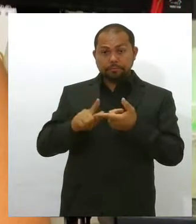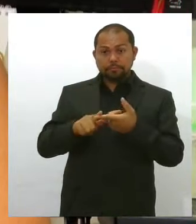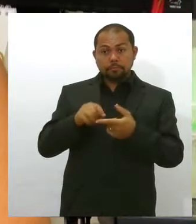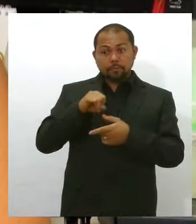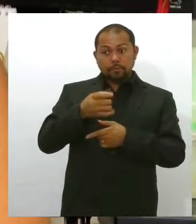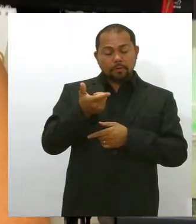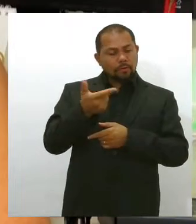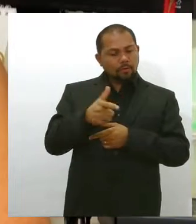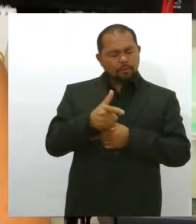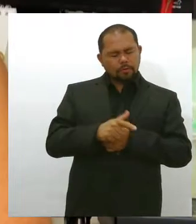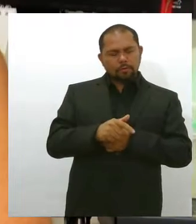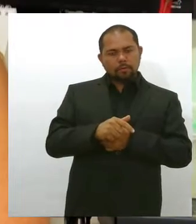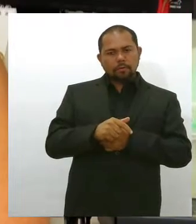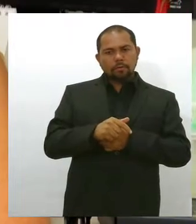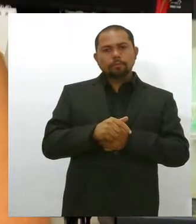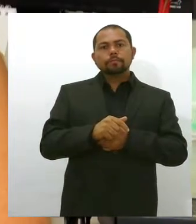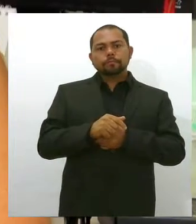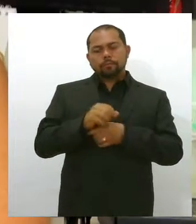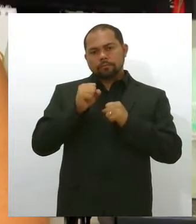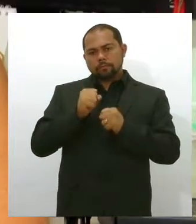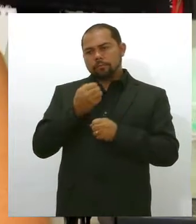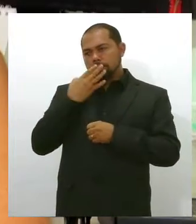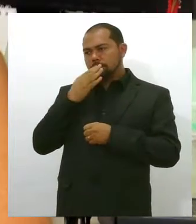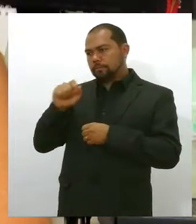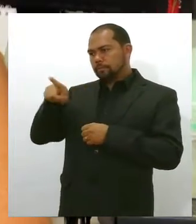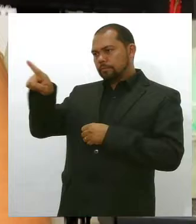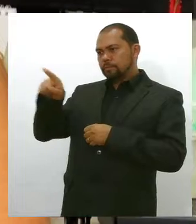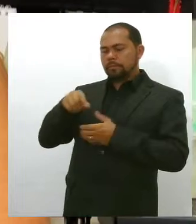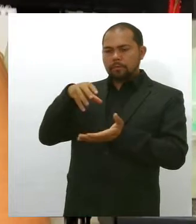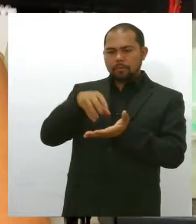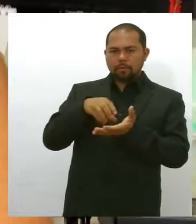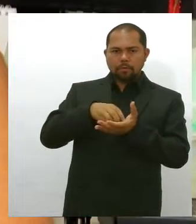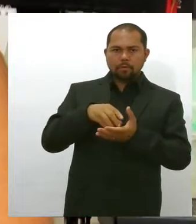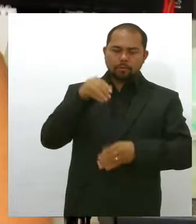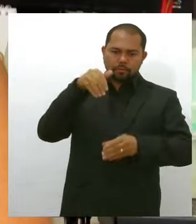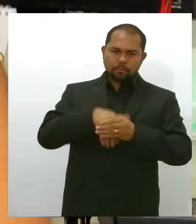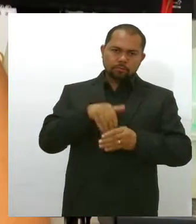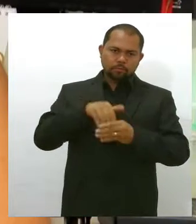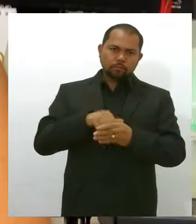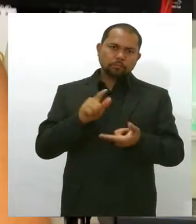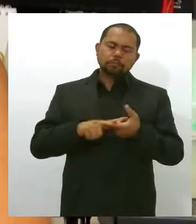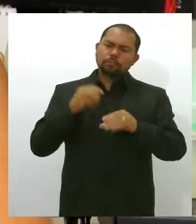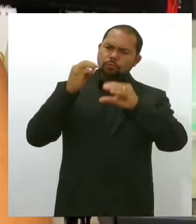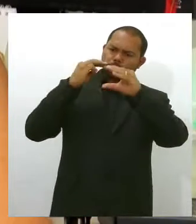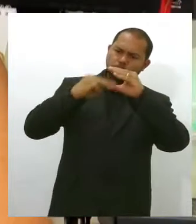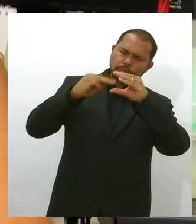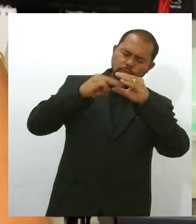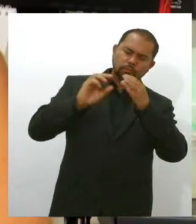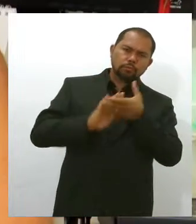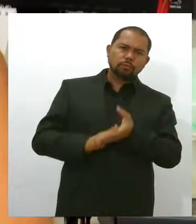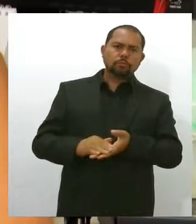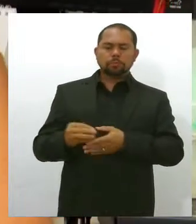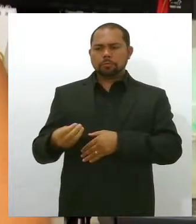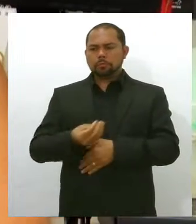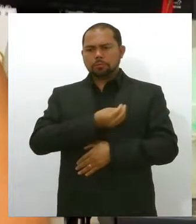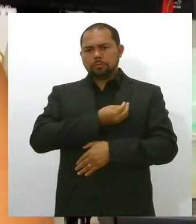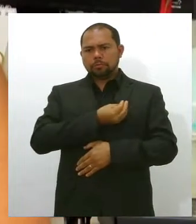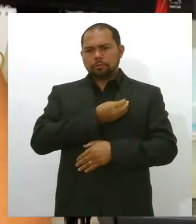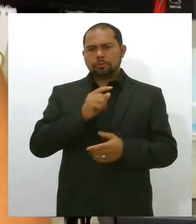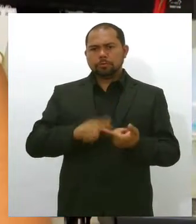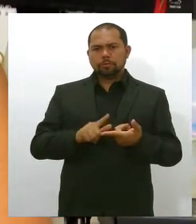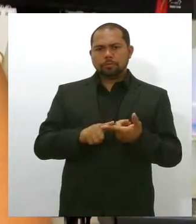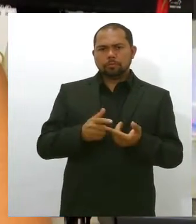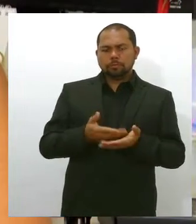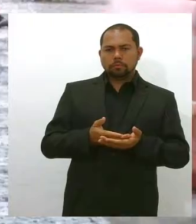solicitar e isso é o cartório eleitoral é por e-mail ouvir presencialmente ao cartório eleitoral que